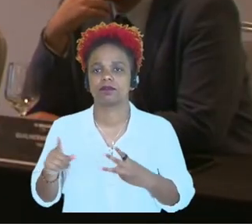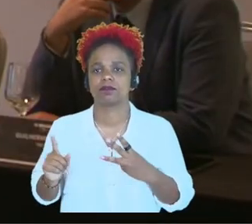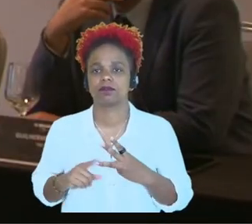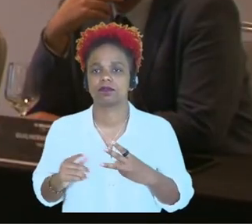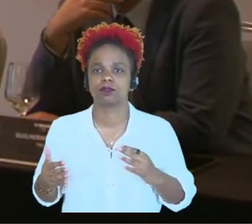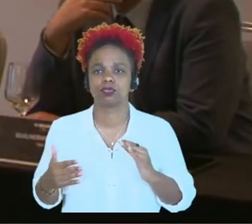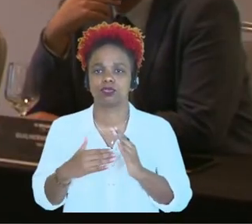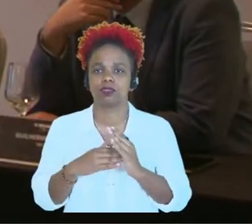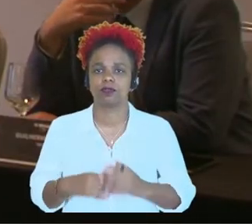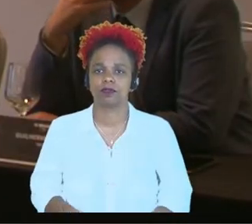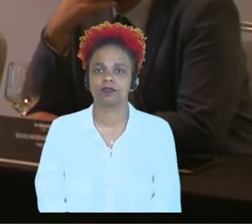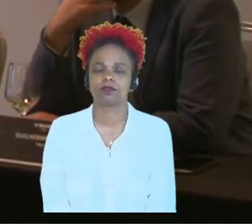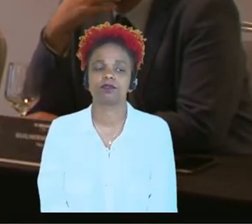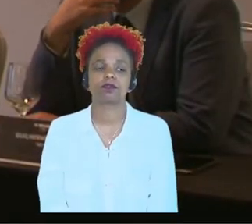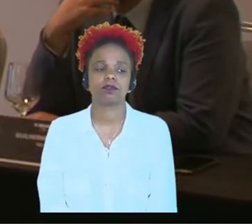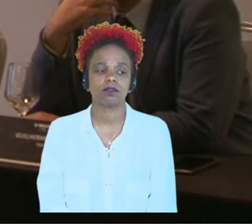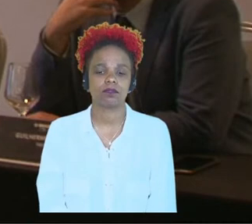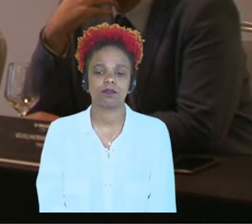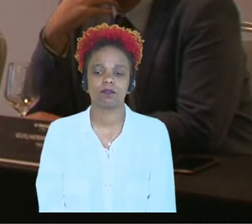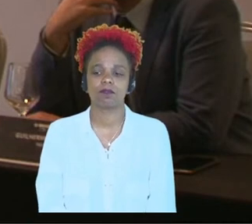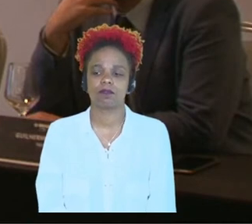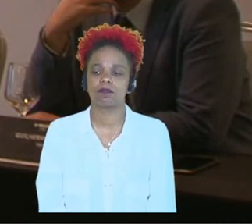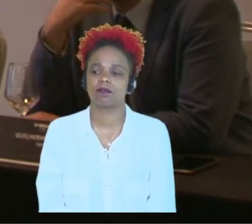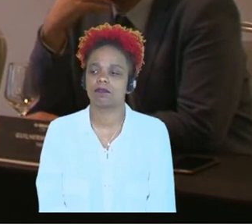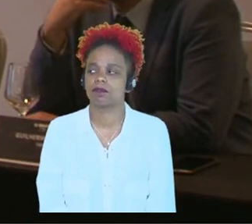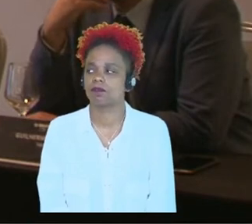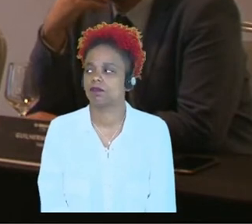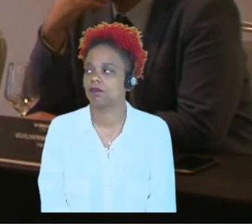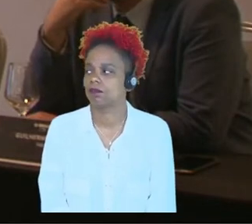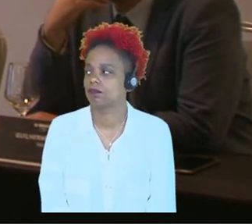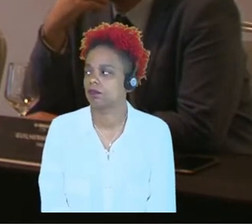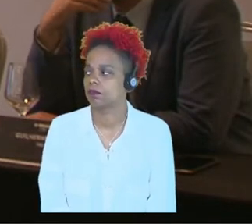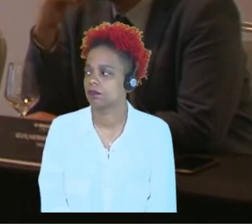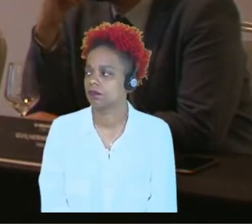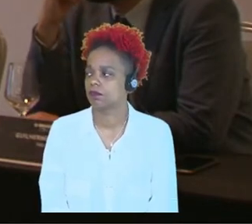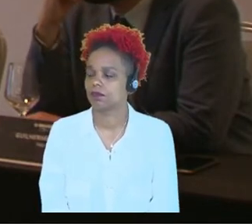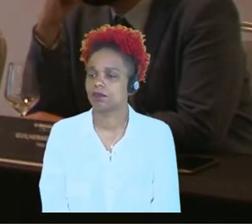frente. Opa! Aqui.